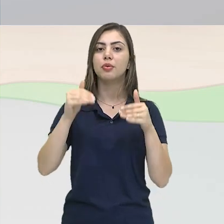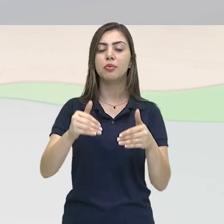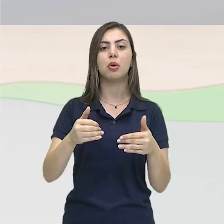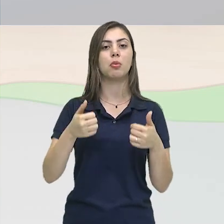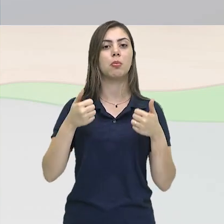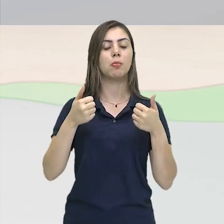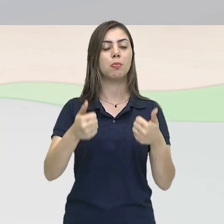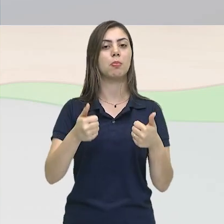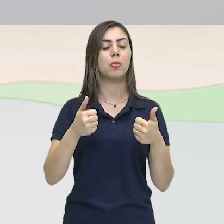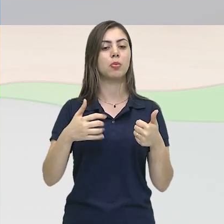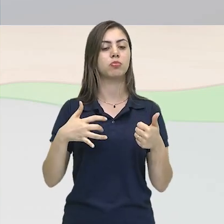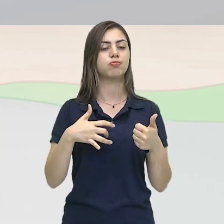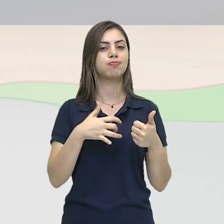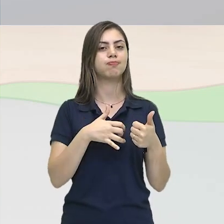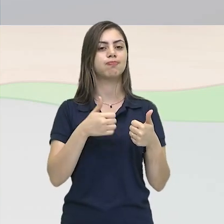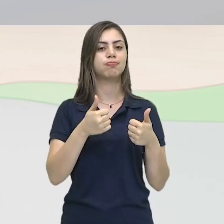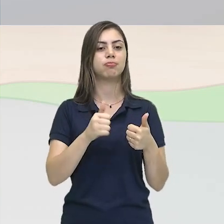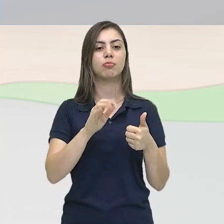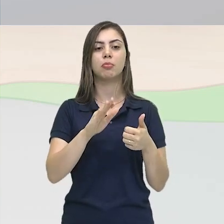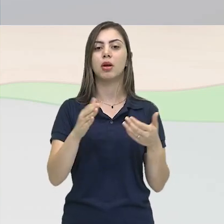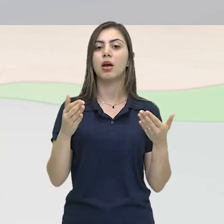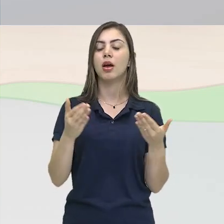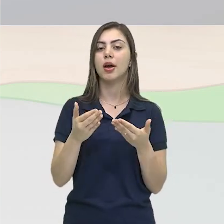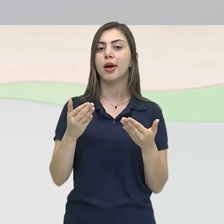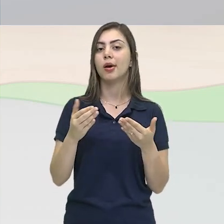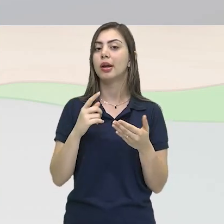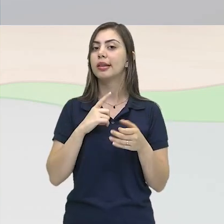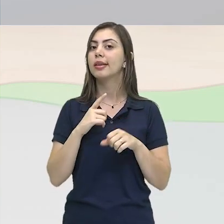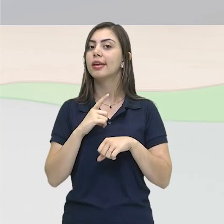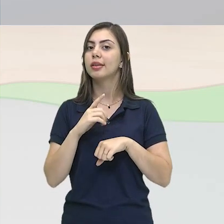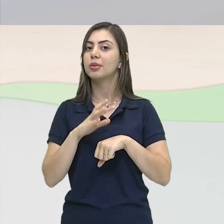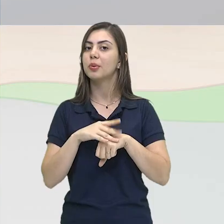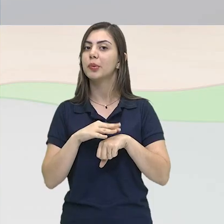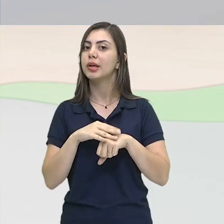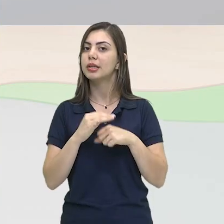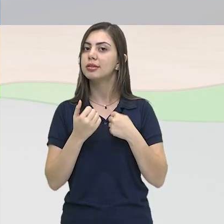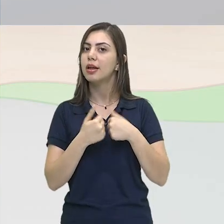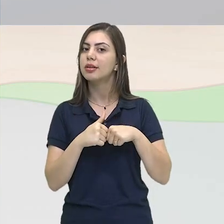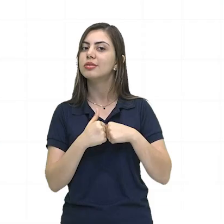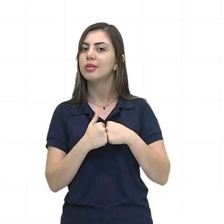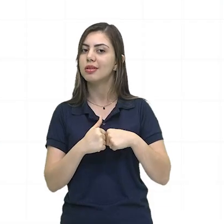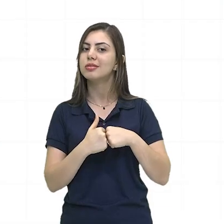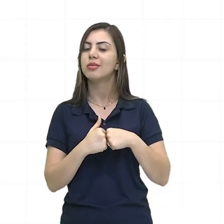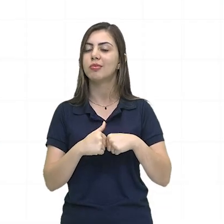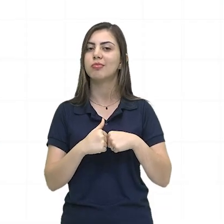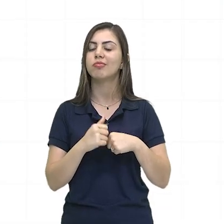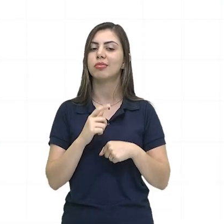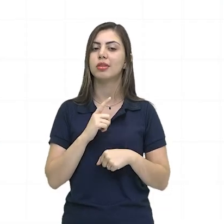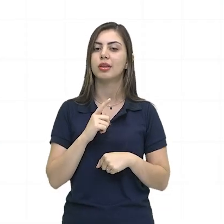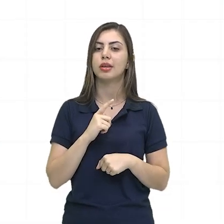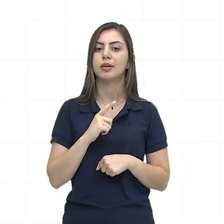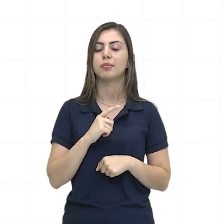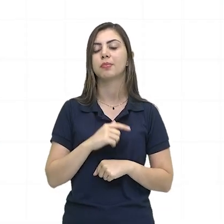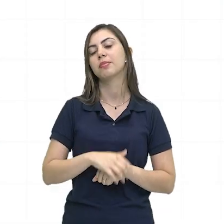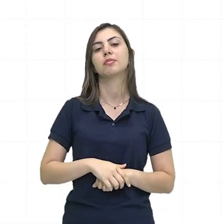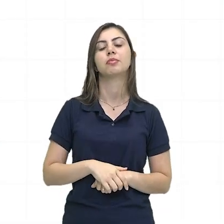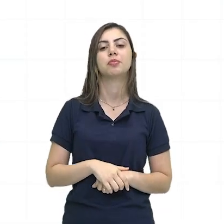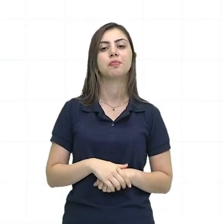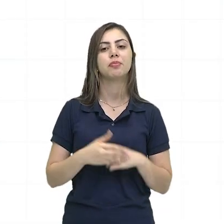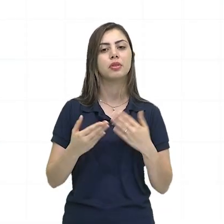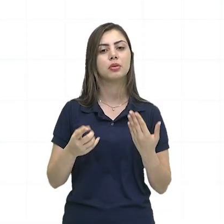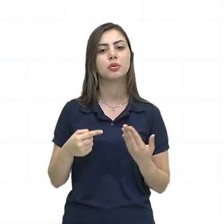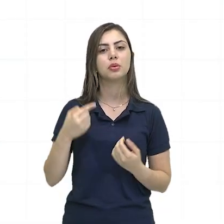saudável. E agora nós vamos ver as doenças nas articulações. Já que elas são, né,